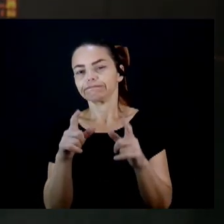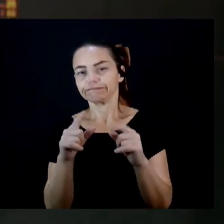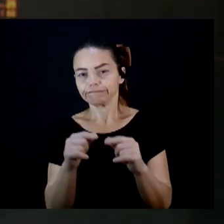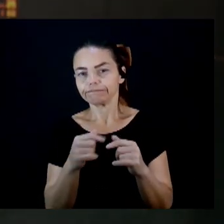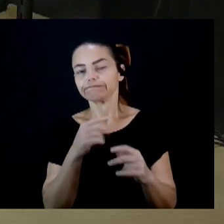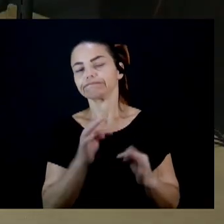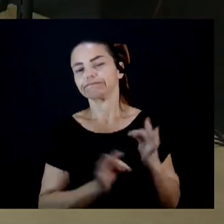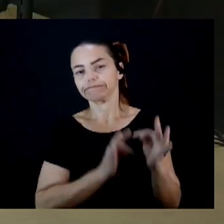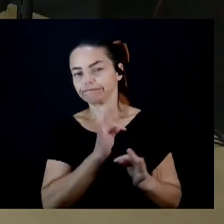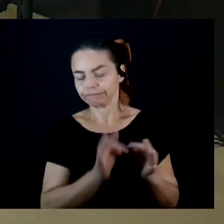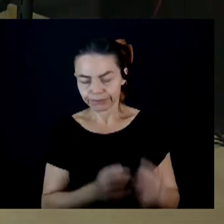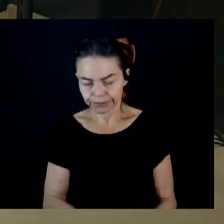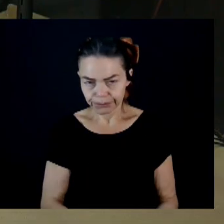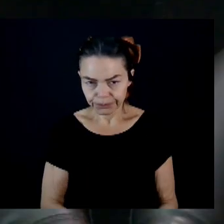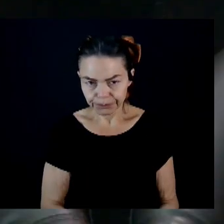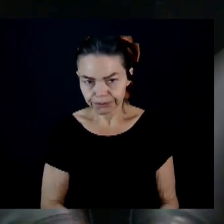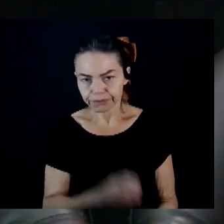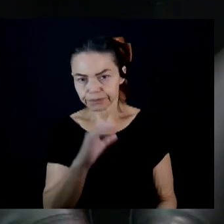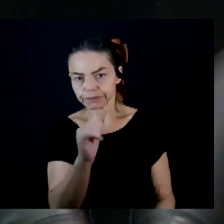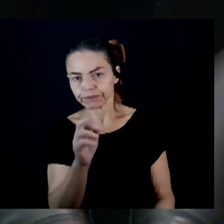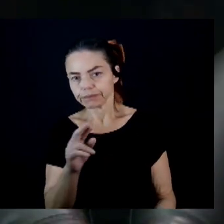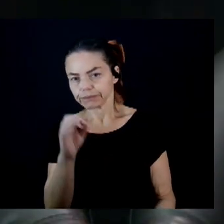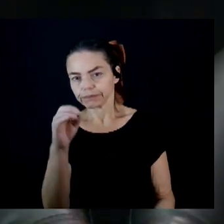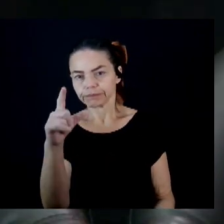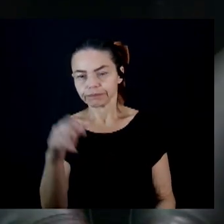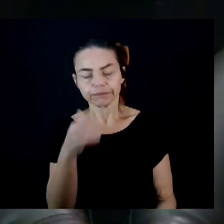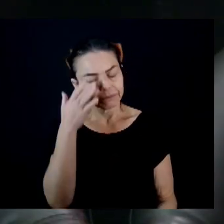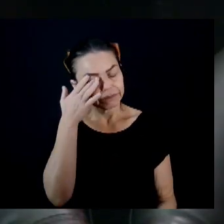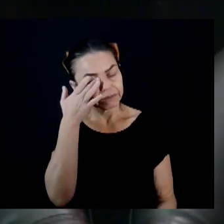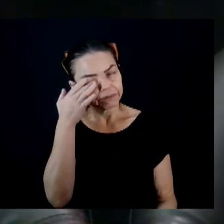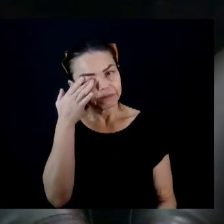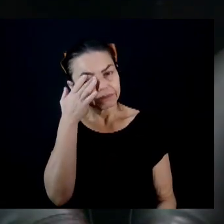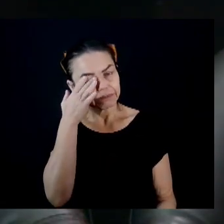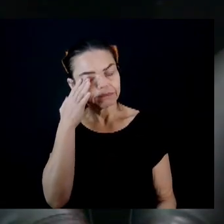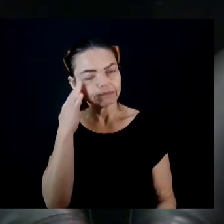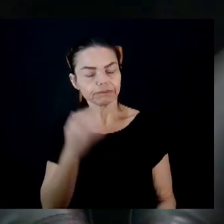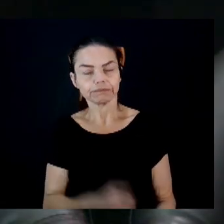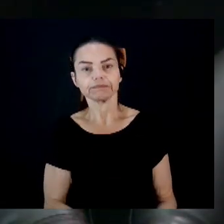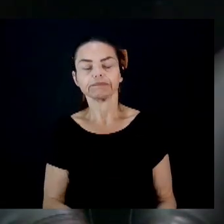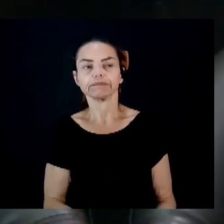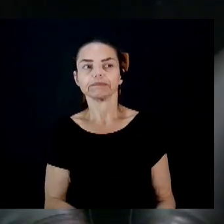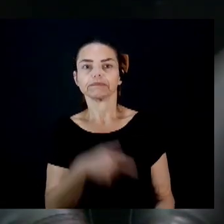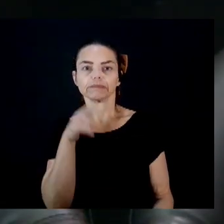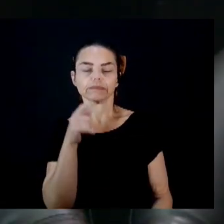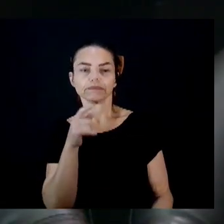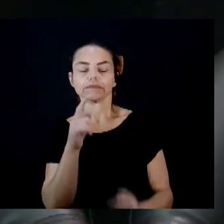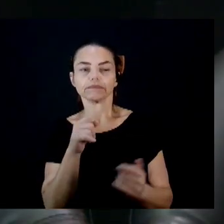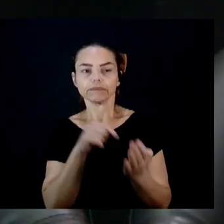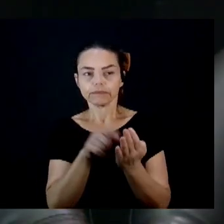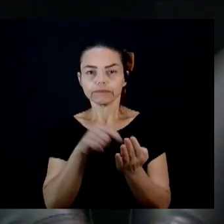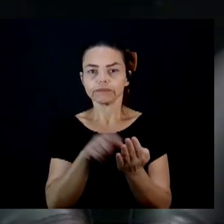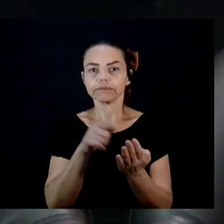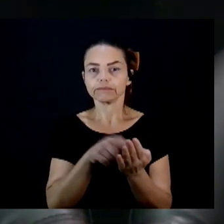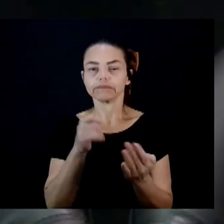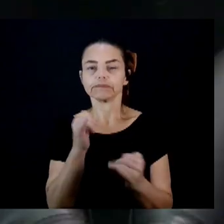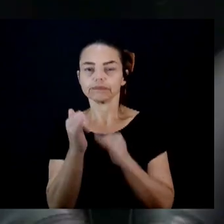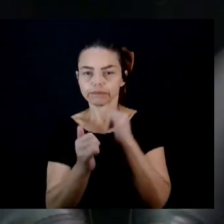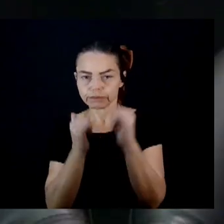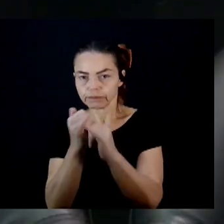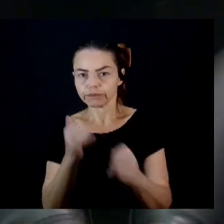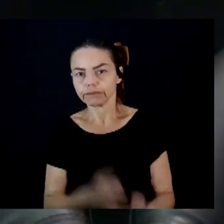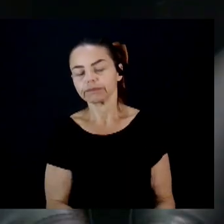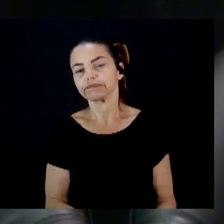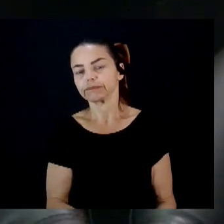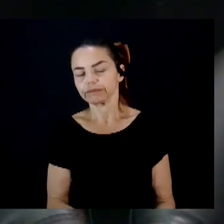libido, Carol? Menina, essa questão dessa invasão digital é